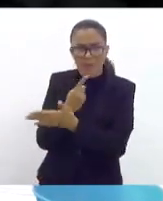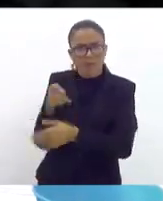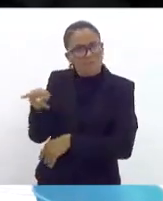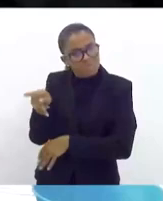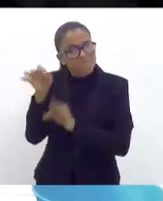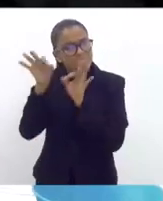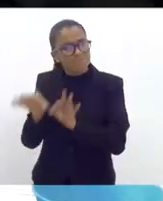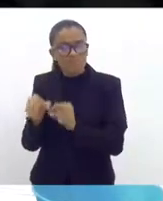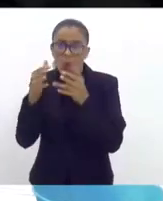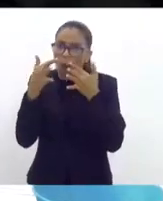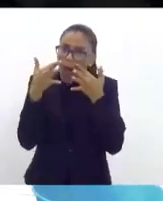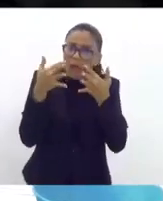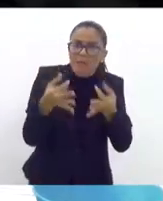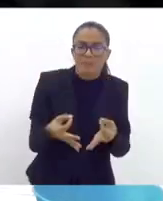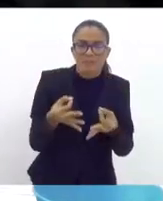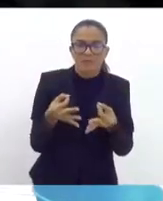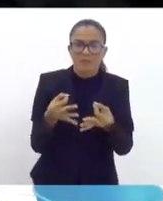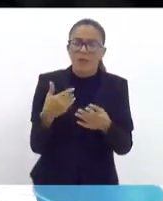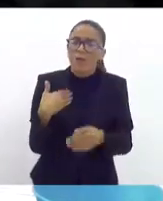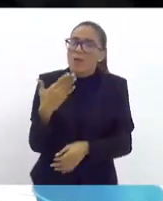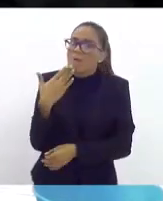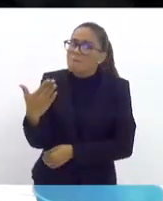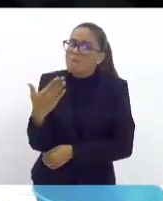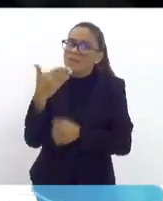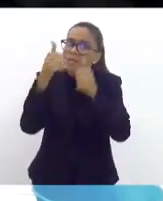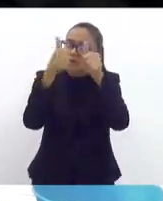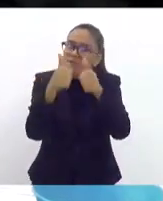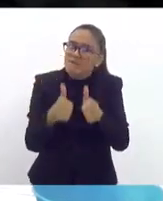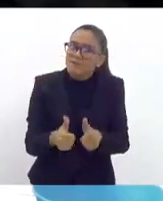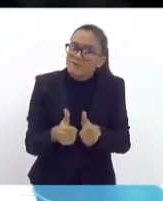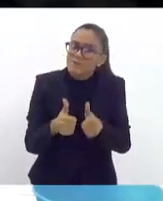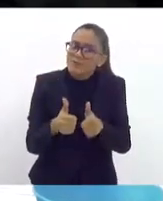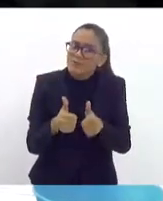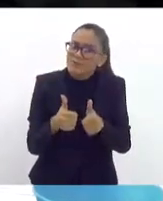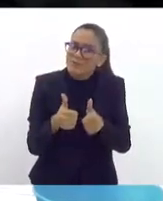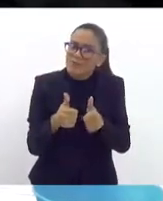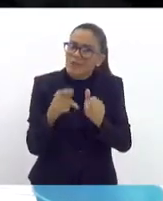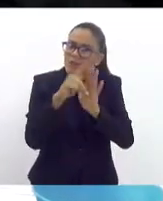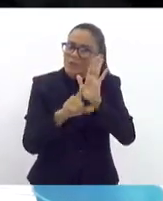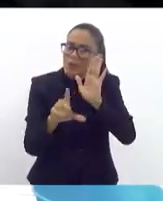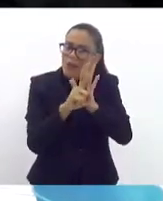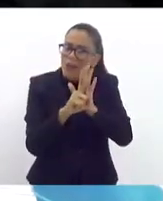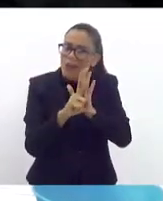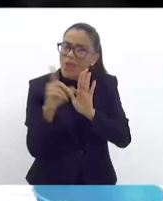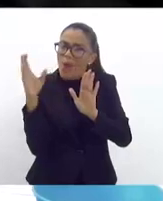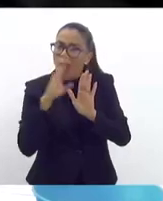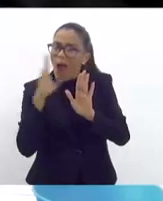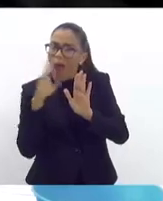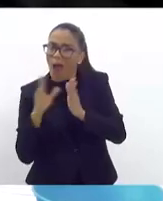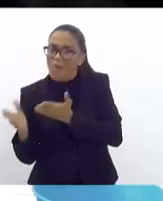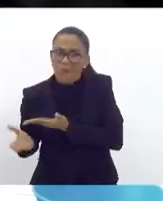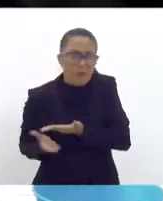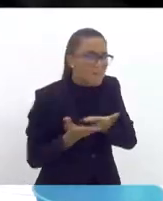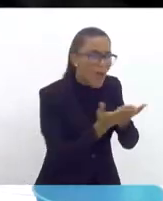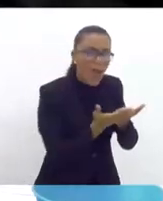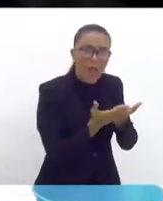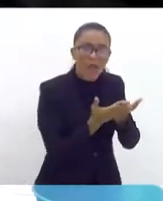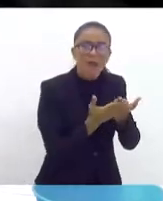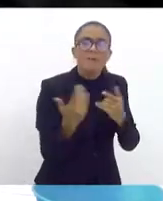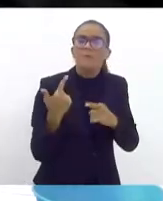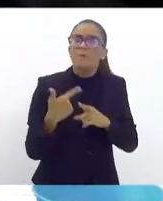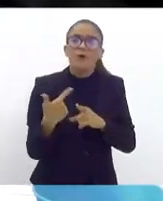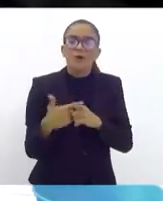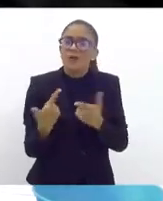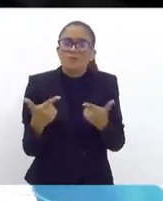sou muito atenciosa que eu acabei pedindo vistas e me apressei ver as vistas bem rapidinho porque